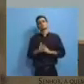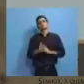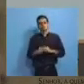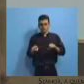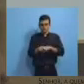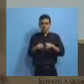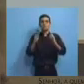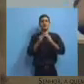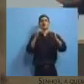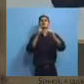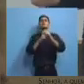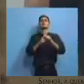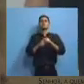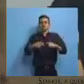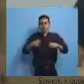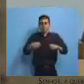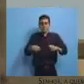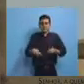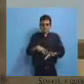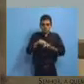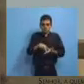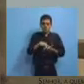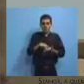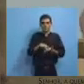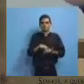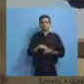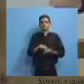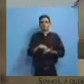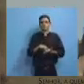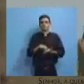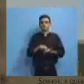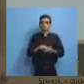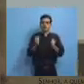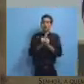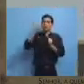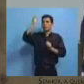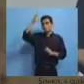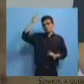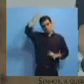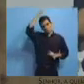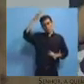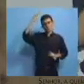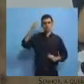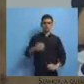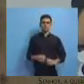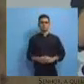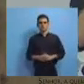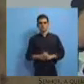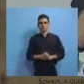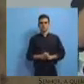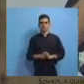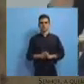rocha, que é Pedro, a fé que nós recebemos, o dom do Espírito, porque o vento vai soprar. E digo a